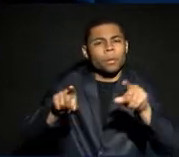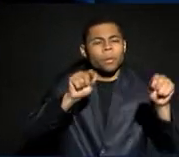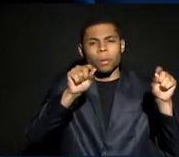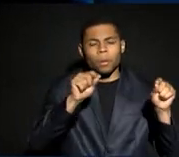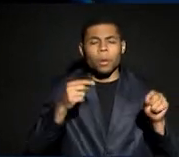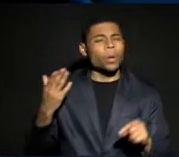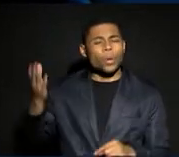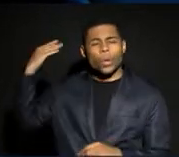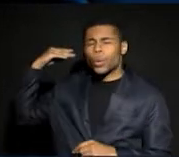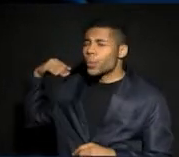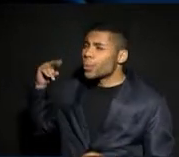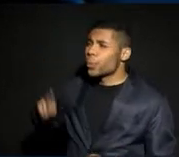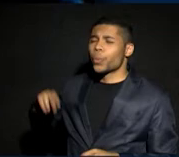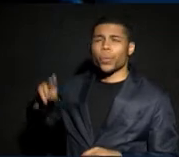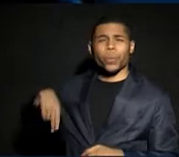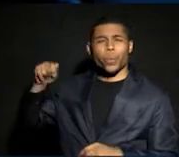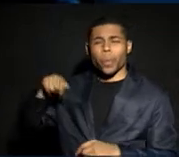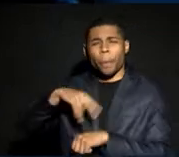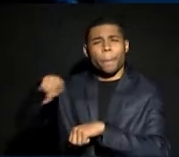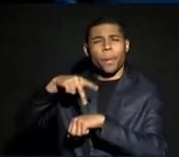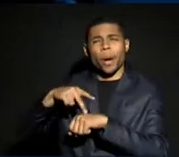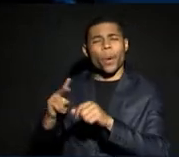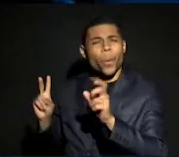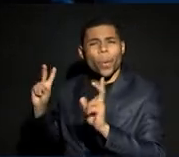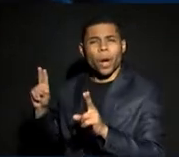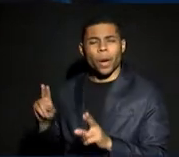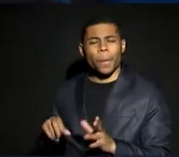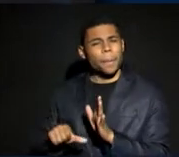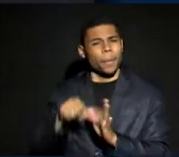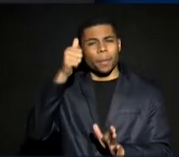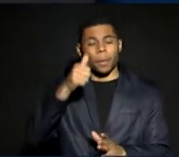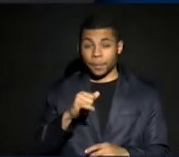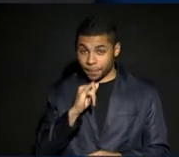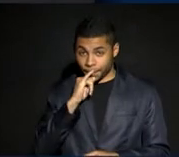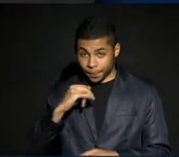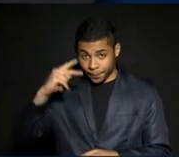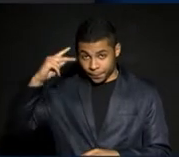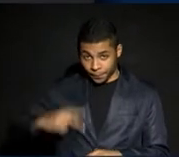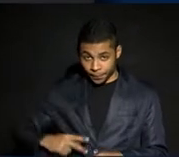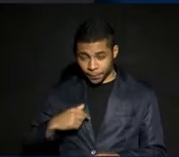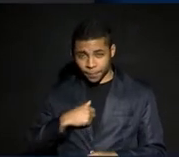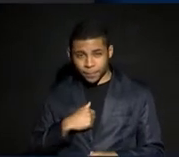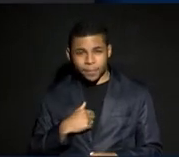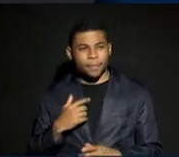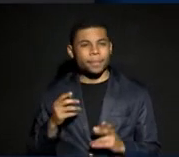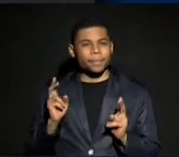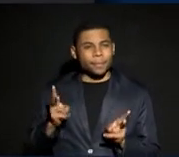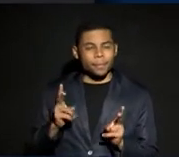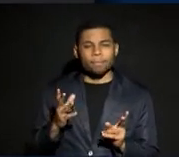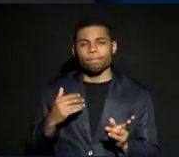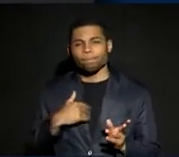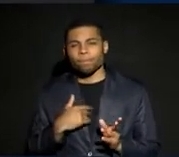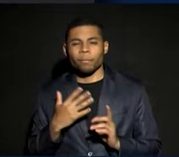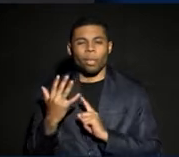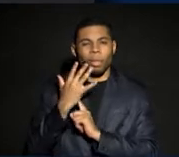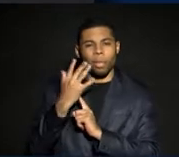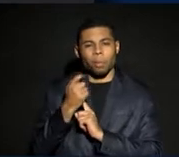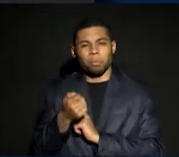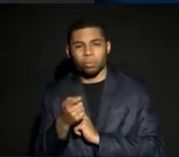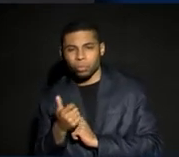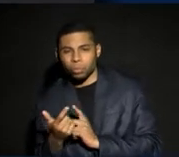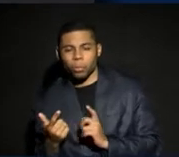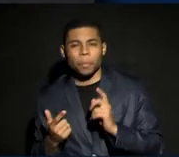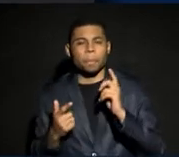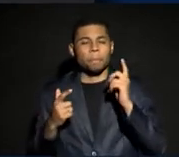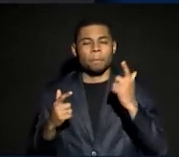nunca se viu na história do país, um presidente, em virtude da sua baixa aprovação e